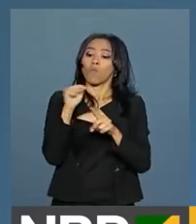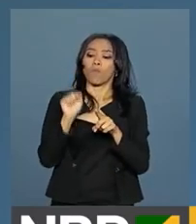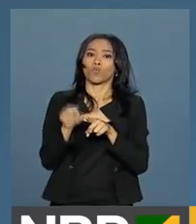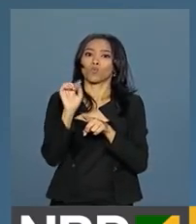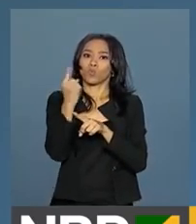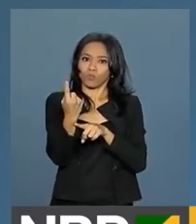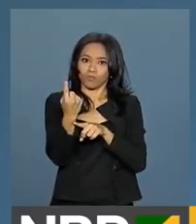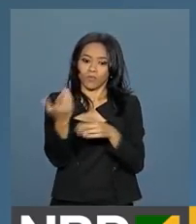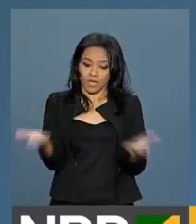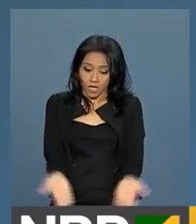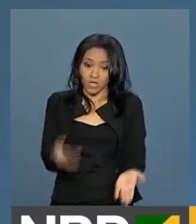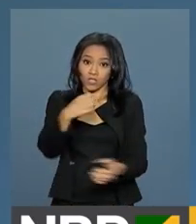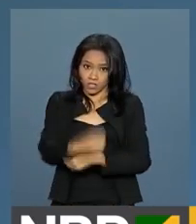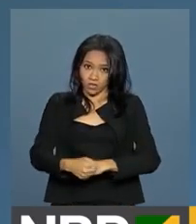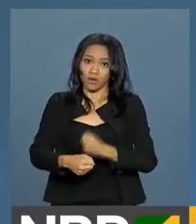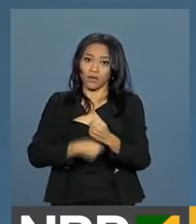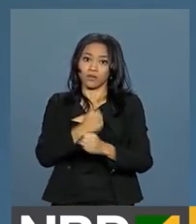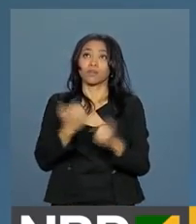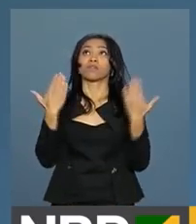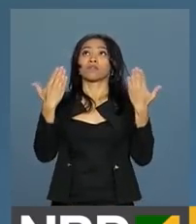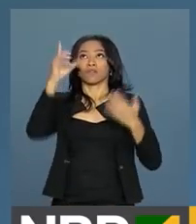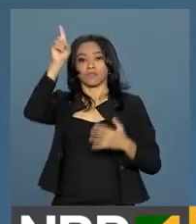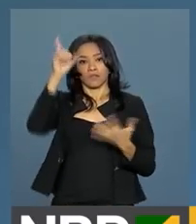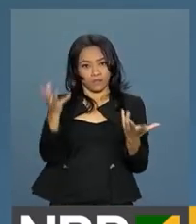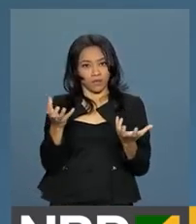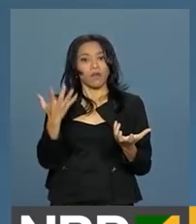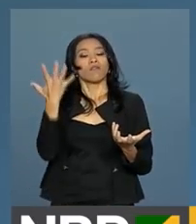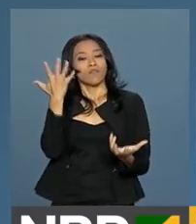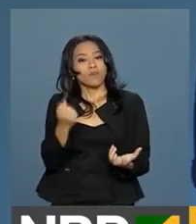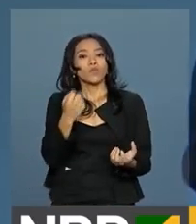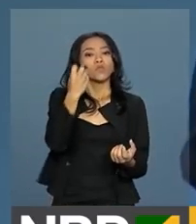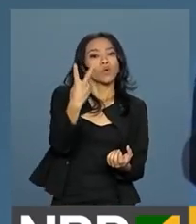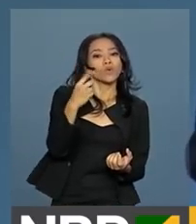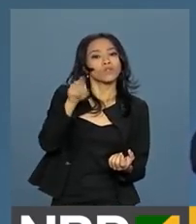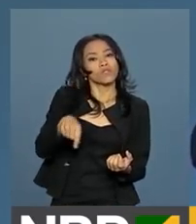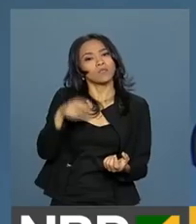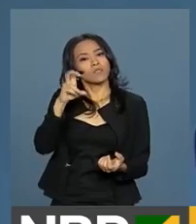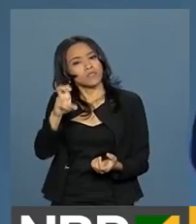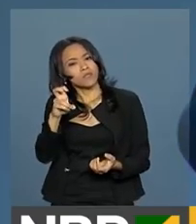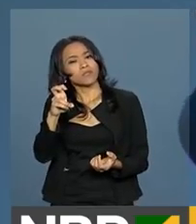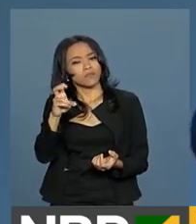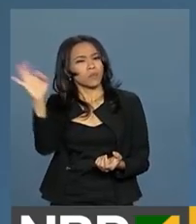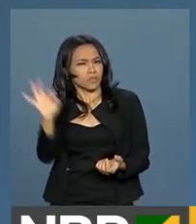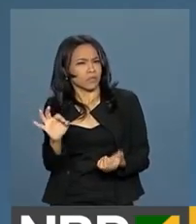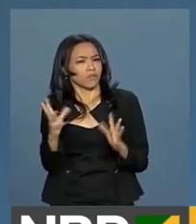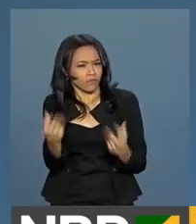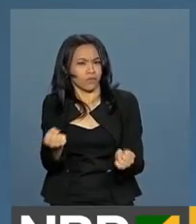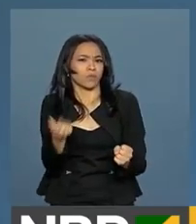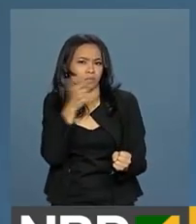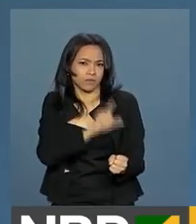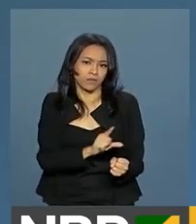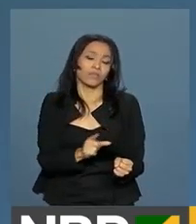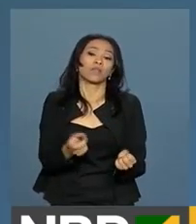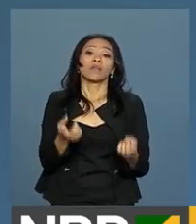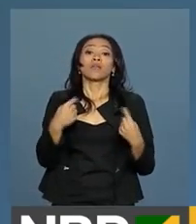e neste ano se deus quiser estaremos entre 2 e 2 6 por cento o emprego formal reitero